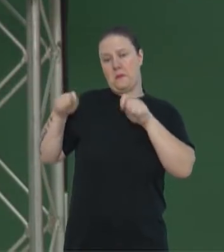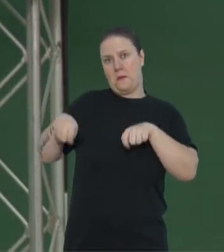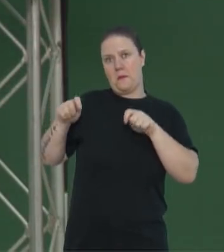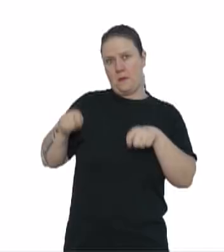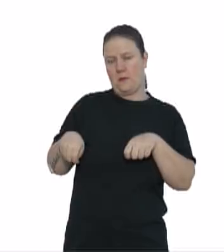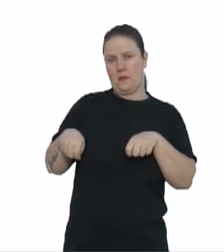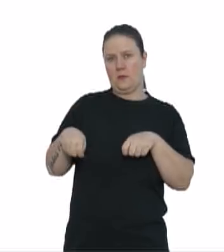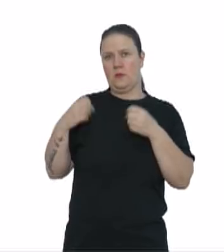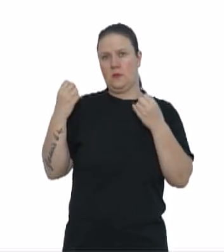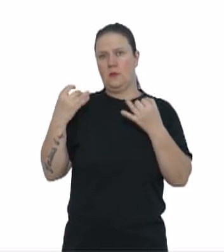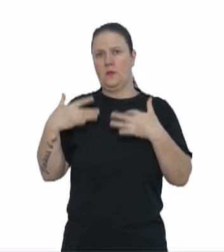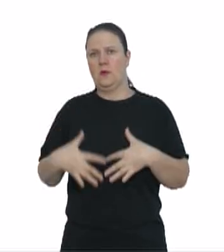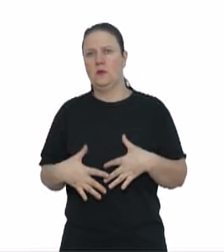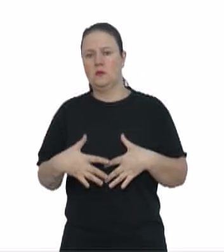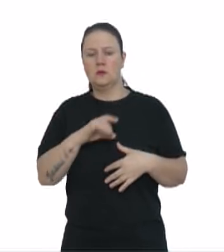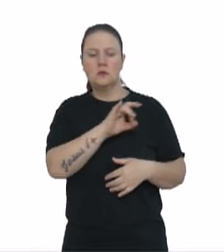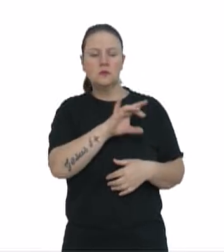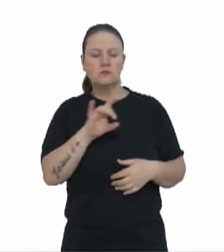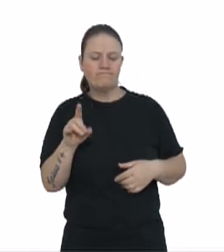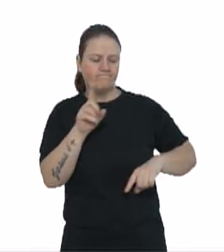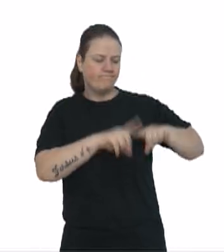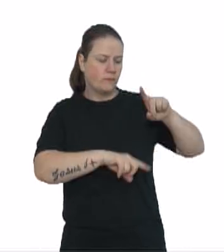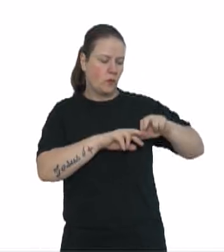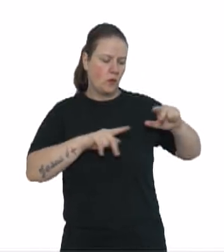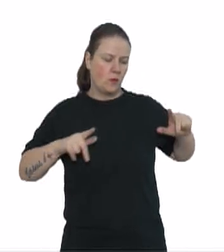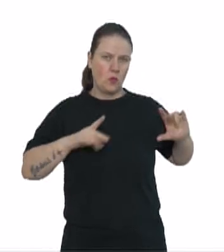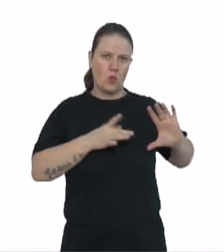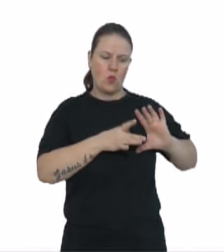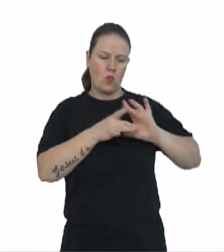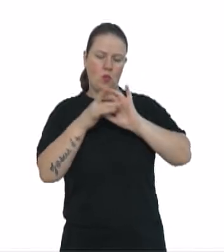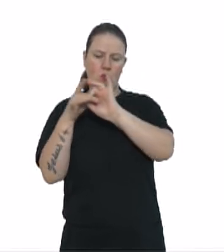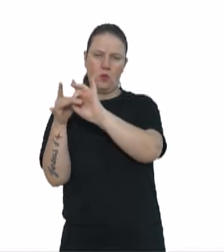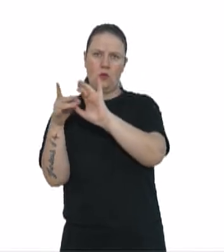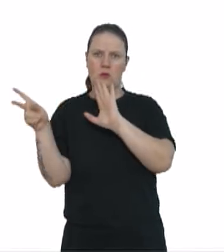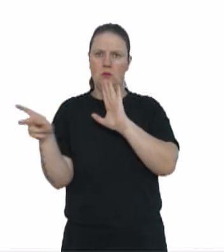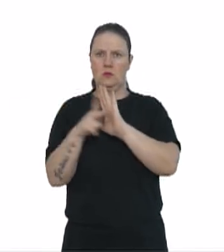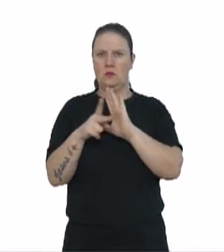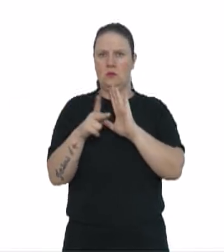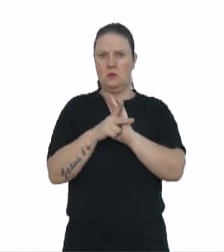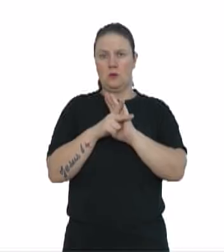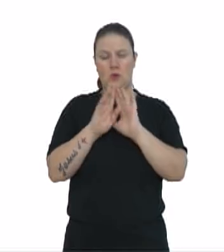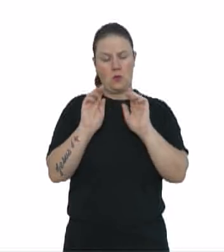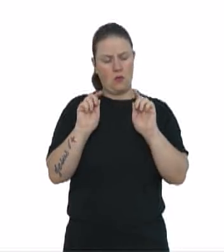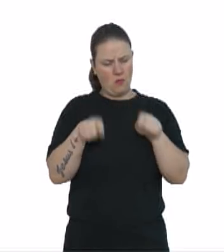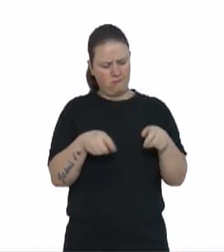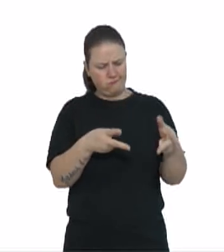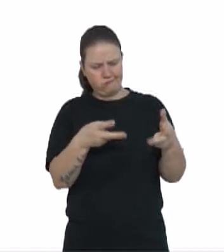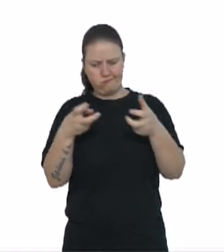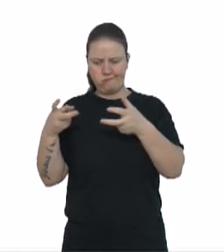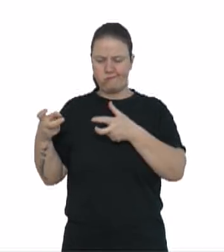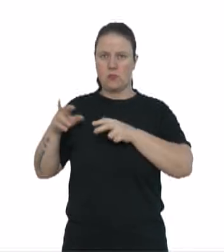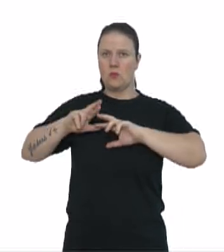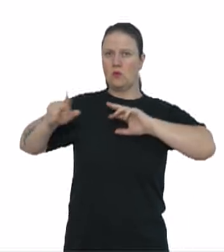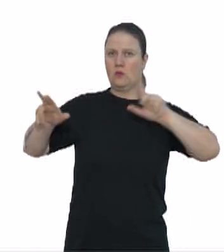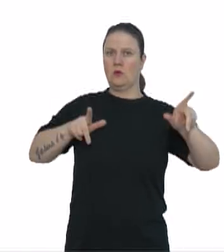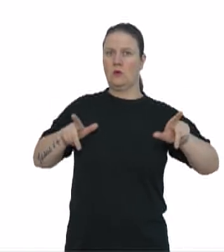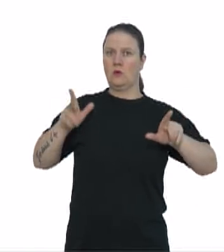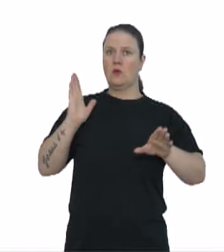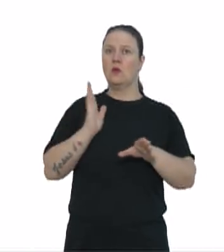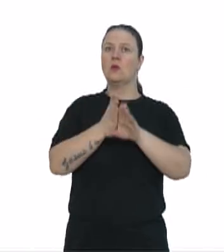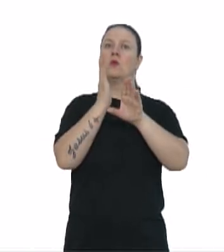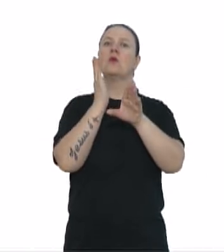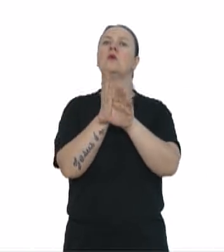trabalho. Cada material tem um contexto próprio e diversificado. Cada um pode trazer uma compreensão diferenciada a partir da sua experiência com